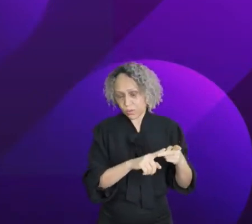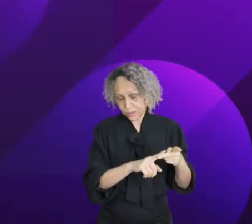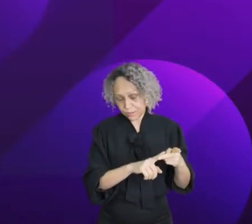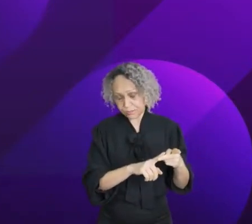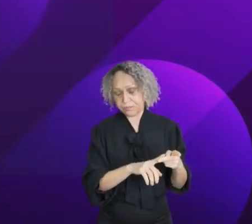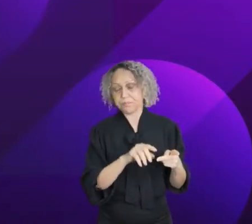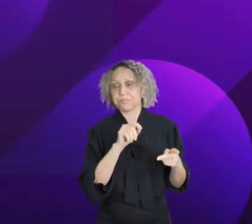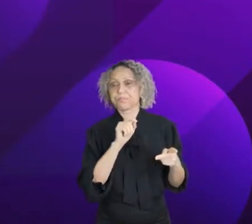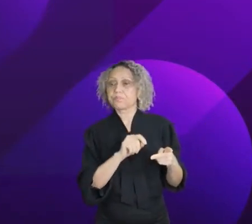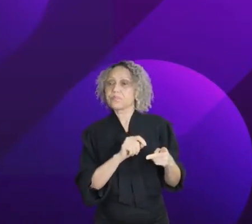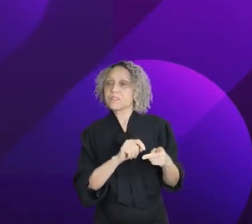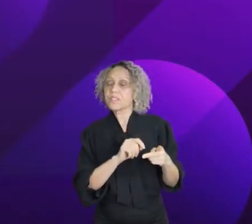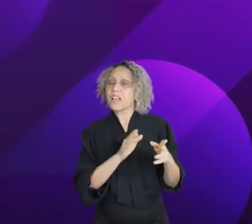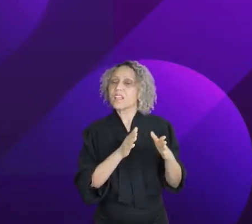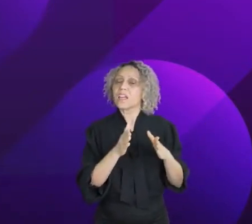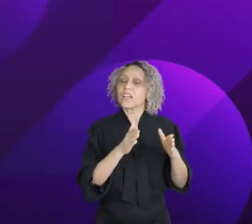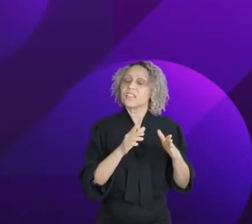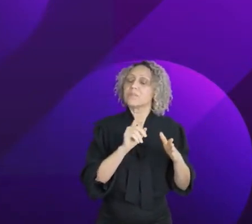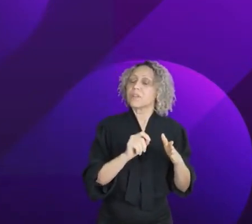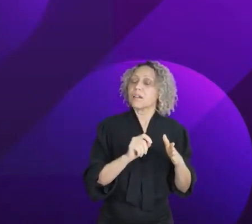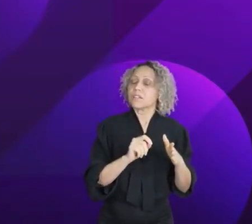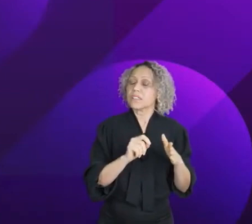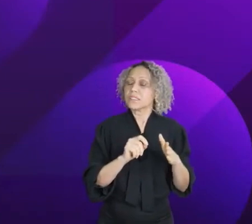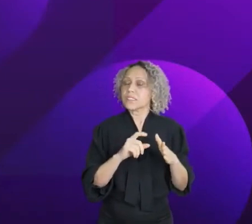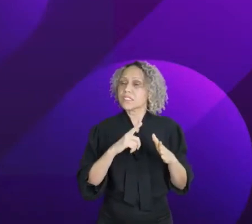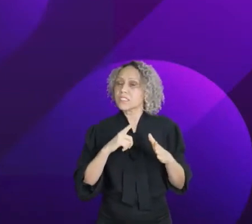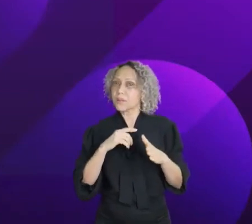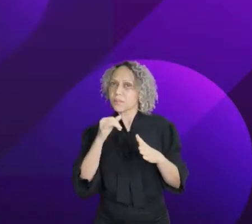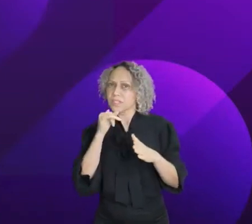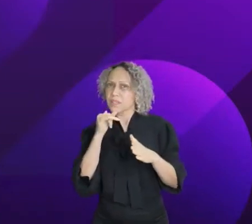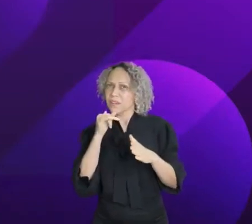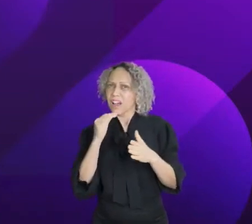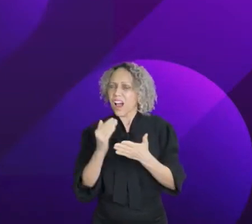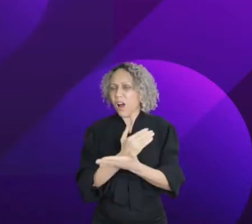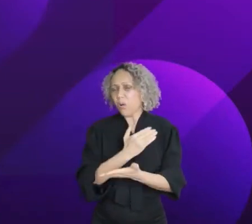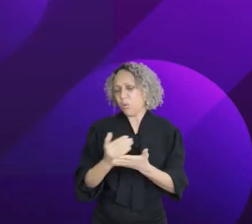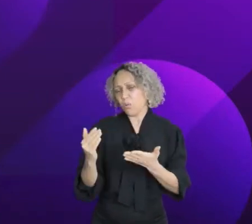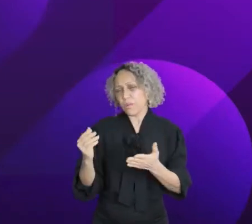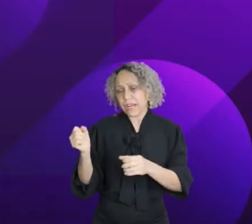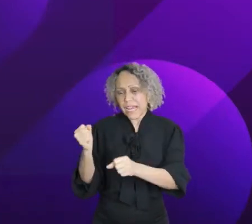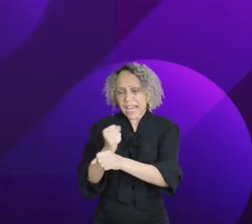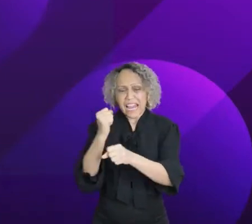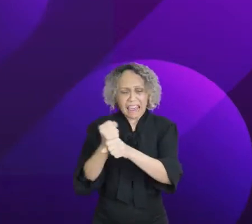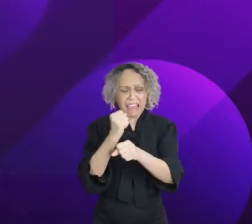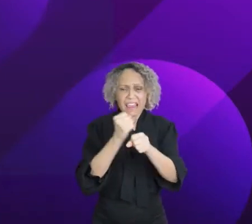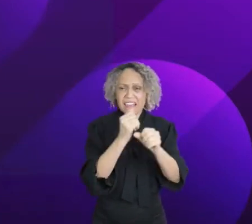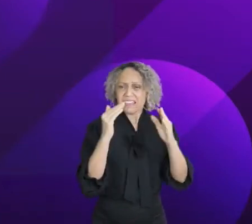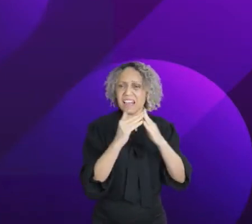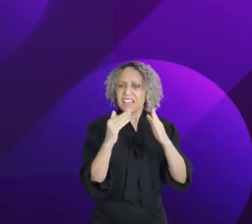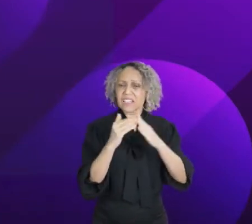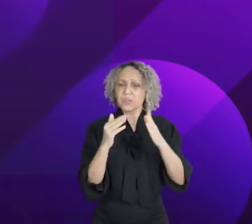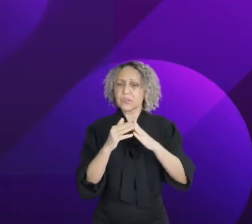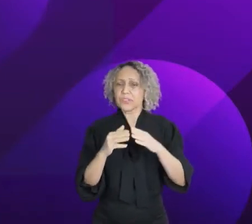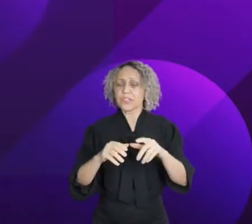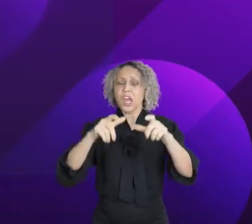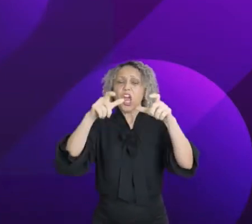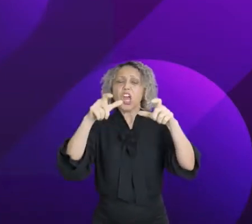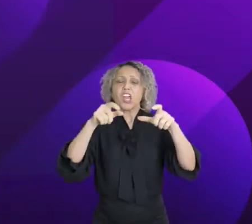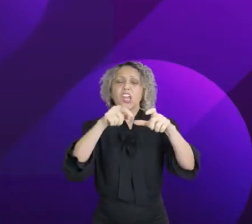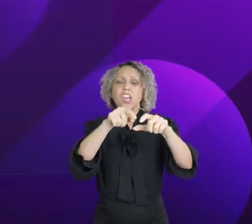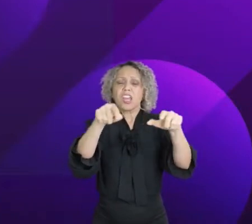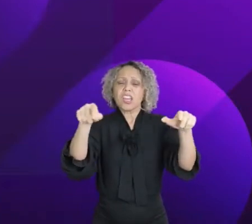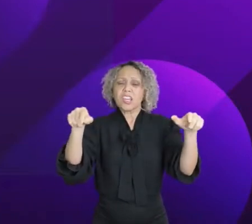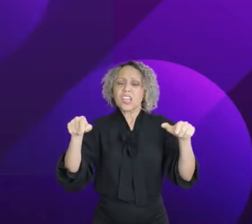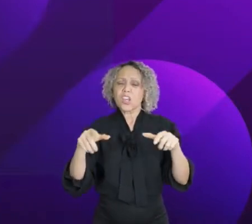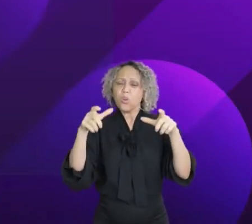autoavaliação. Muitas das vezes os empreendimentos eram construídos em áreas mais distantes, por ser onde tinham os terrenos, né?